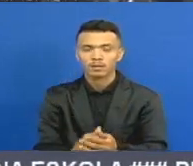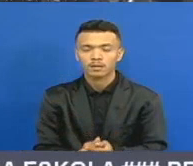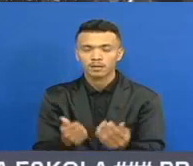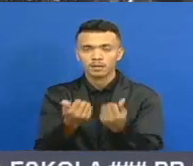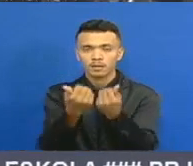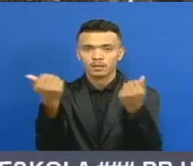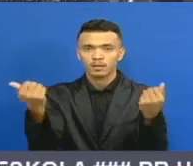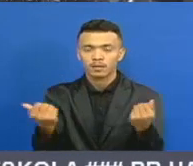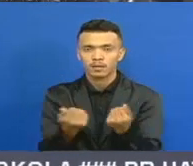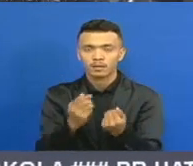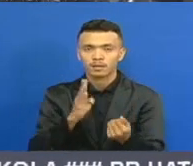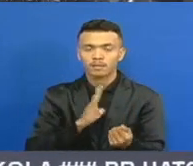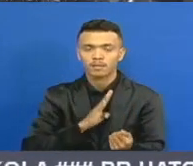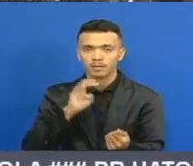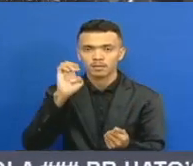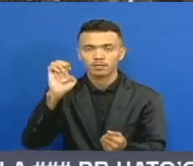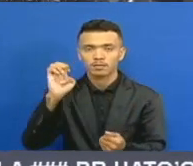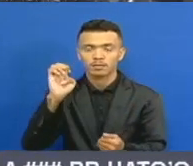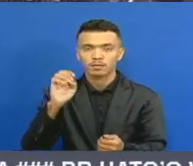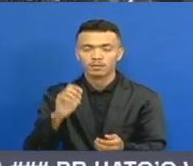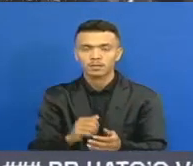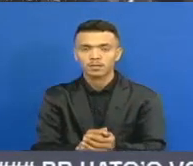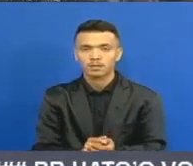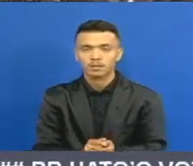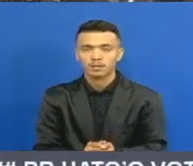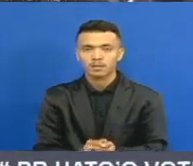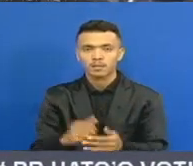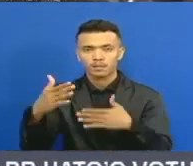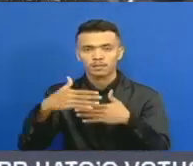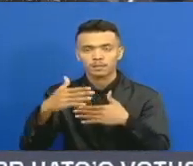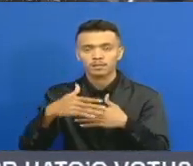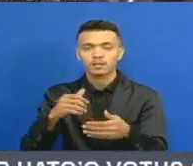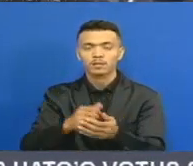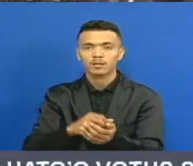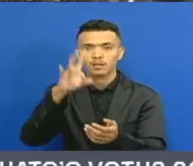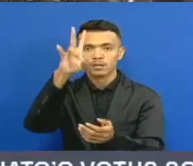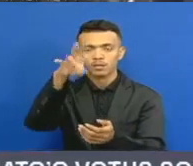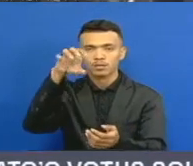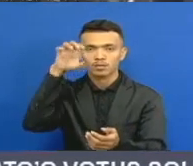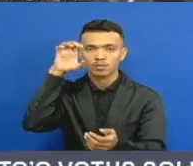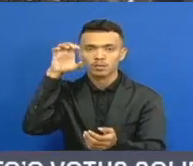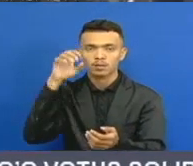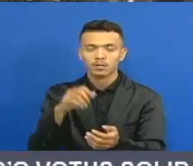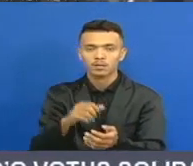é becus cry besi 700 kaki ulara